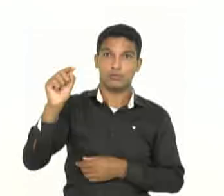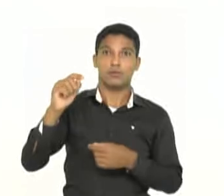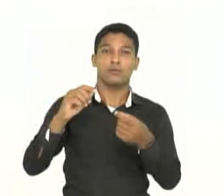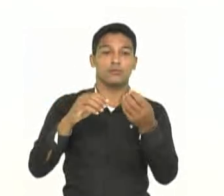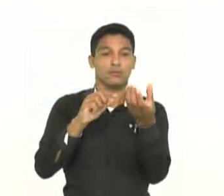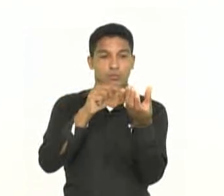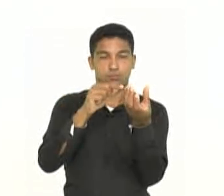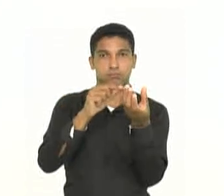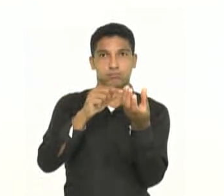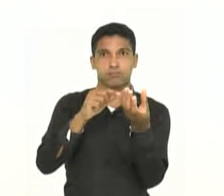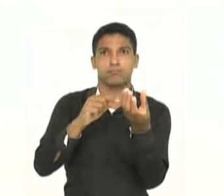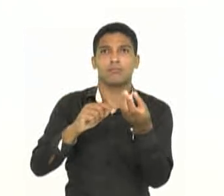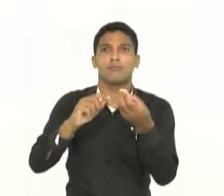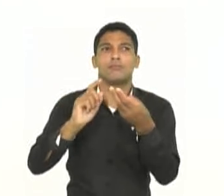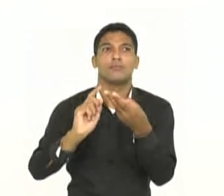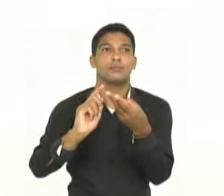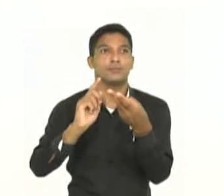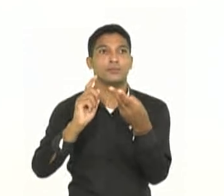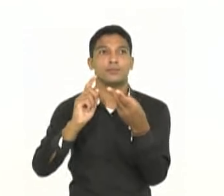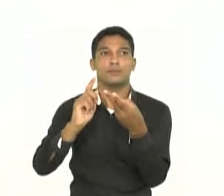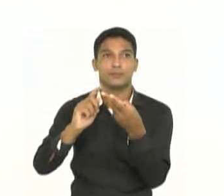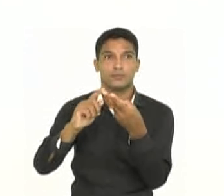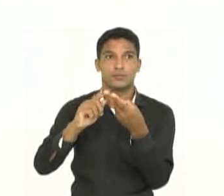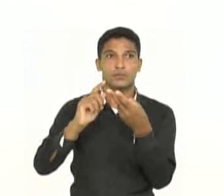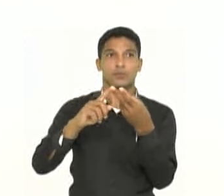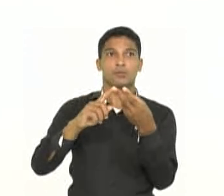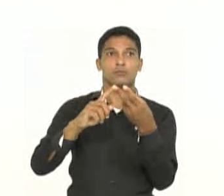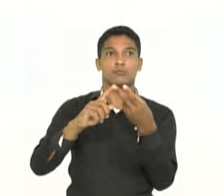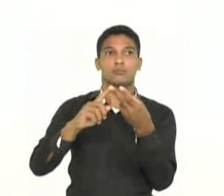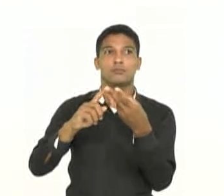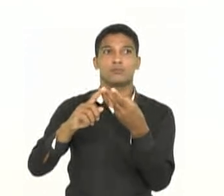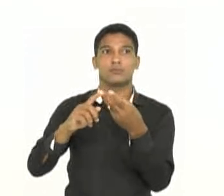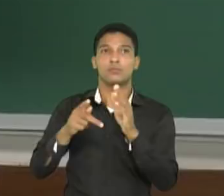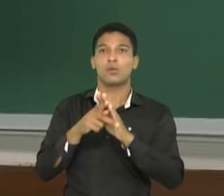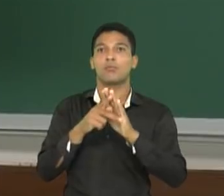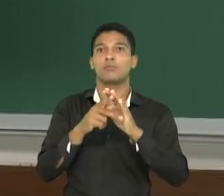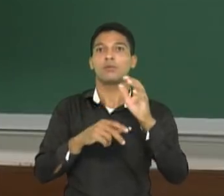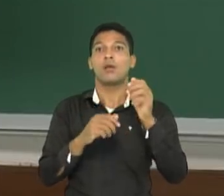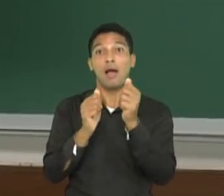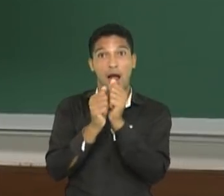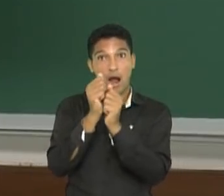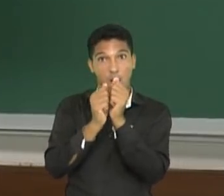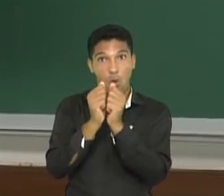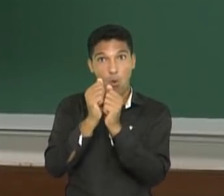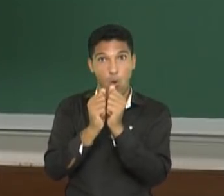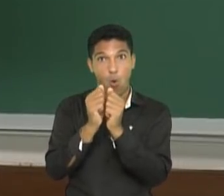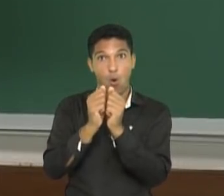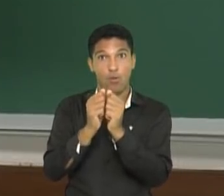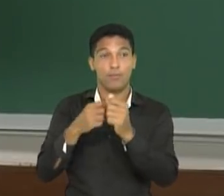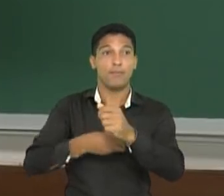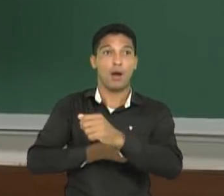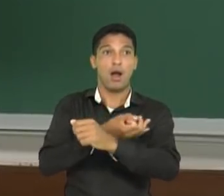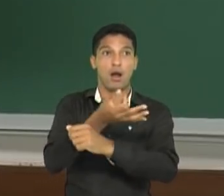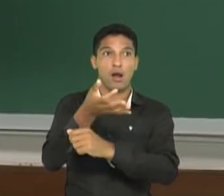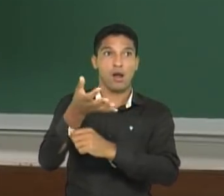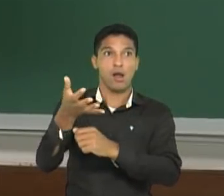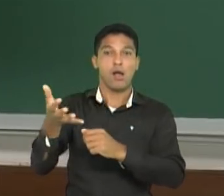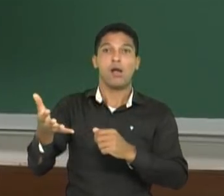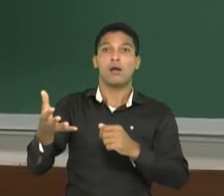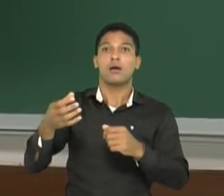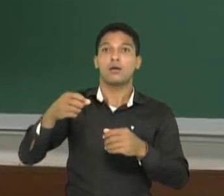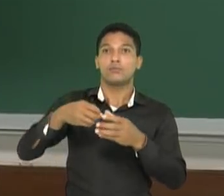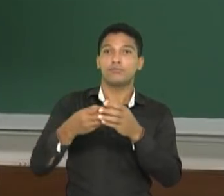ter essas. E um destaque ali bem importante para o extrativismo vegetal, principalmente pela presença do babaçu e da carnaúba, que